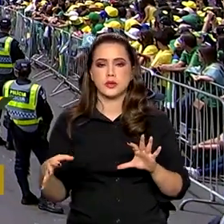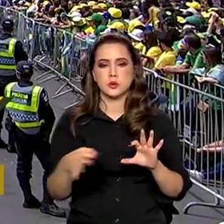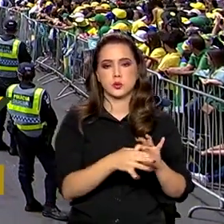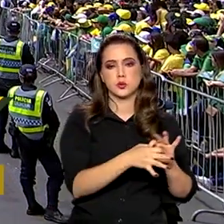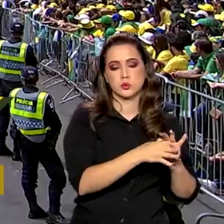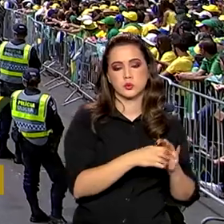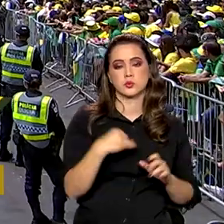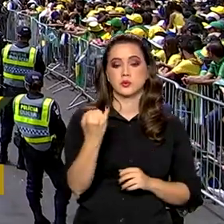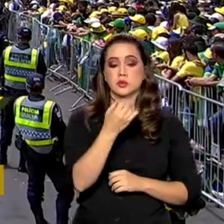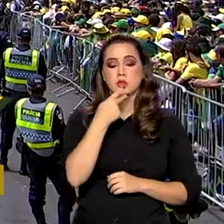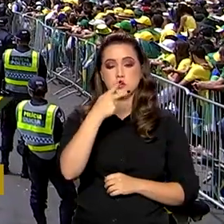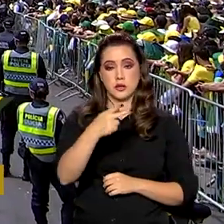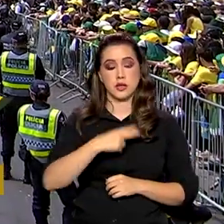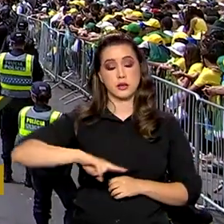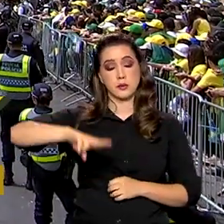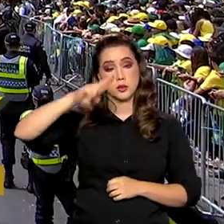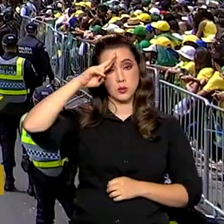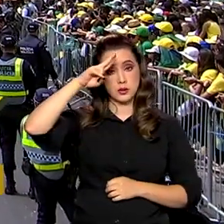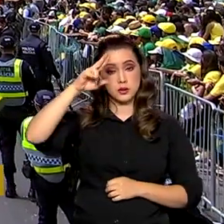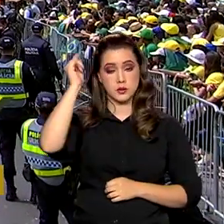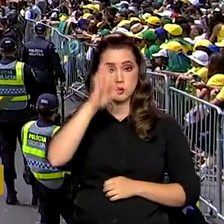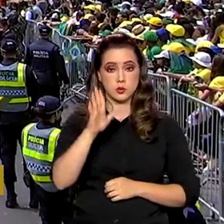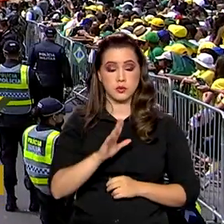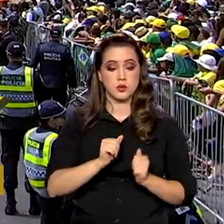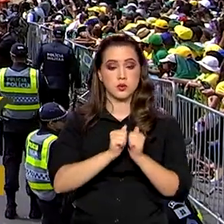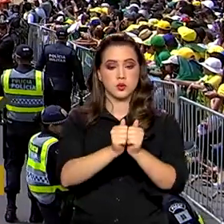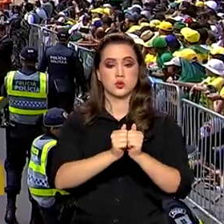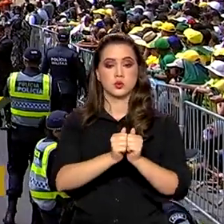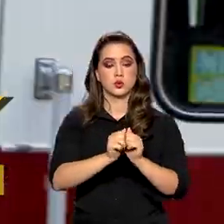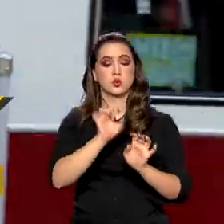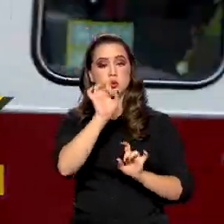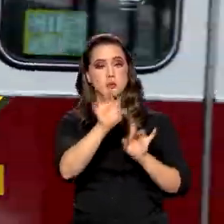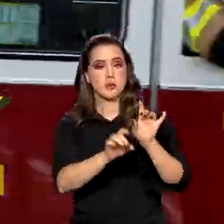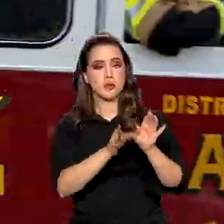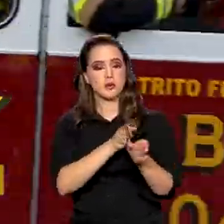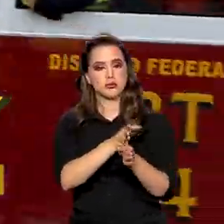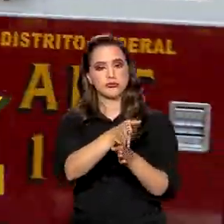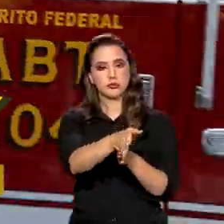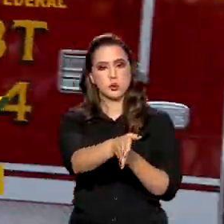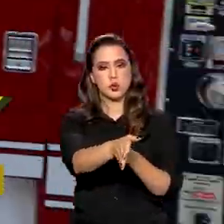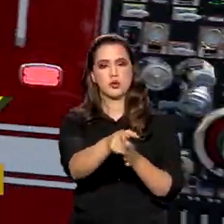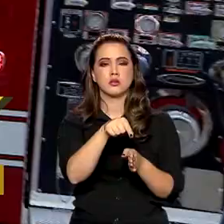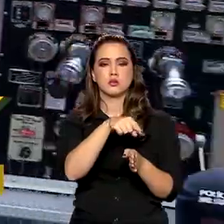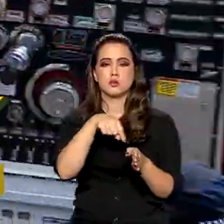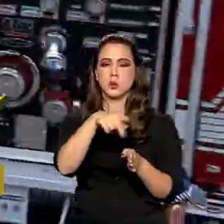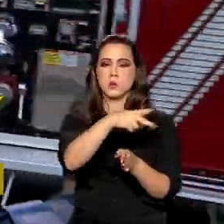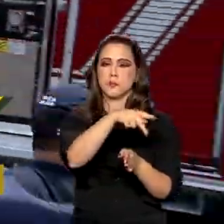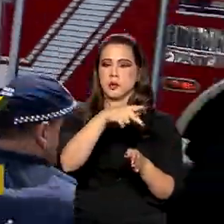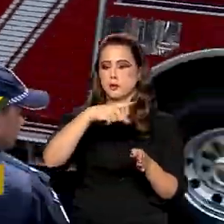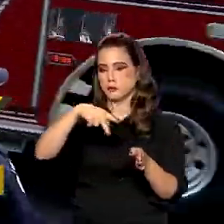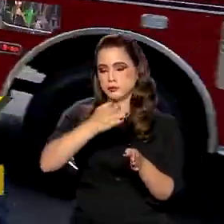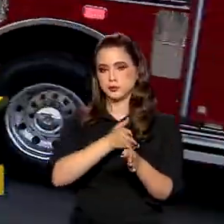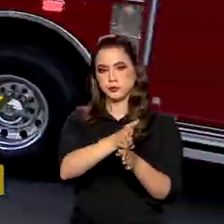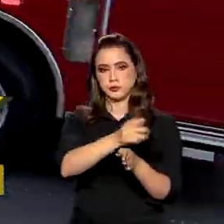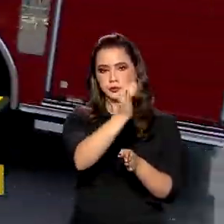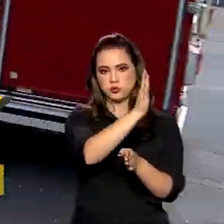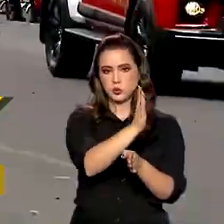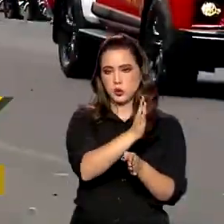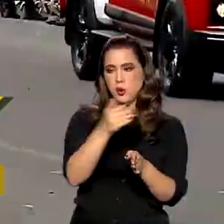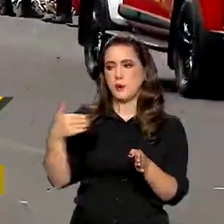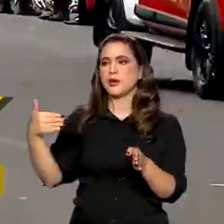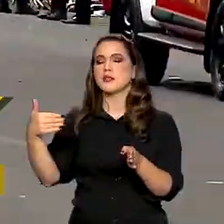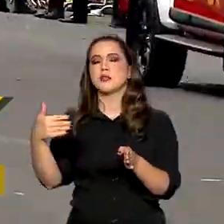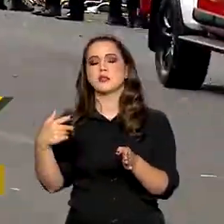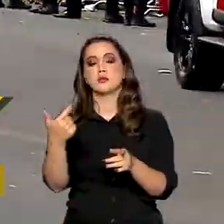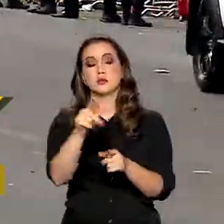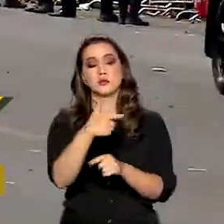a presença do Exército Brasileiro com os pelotões especiais de fronteira, na nossa faixa de fronteira, desde 24